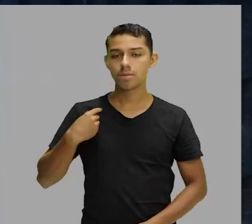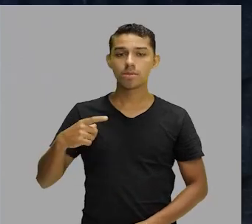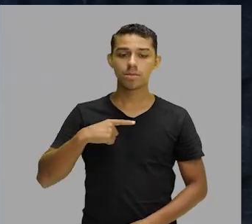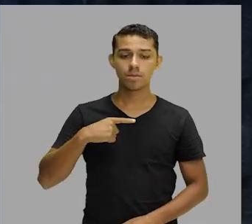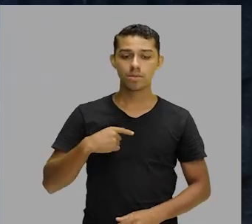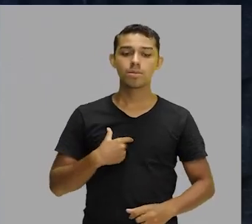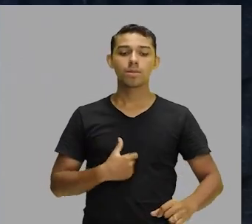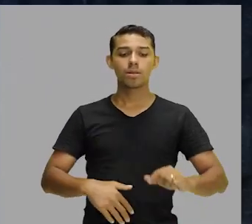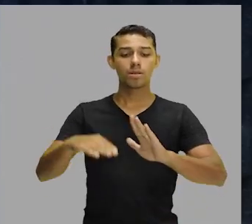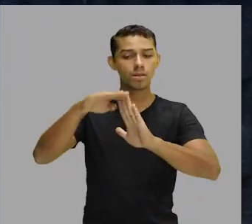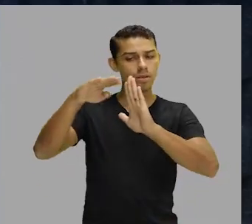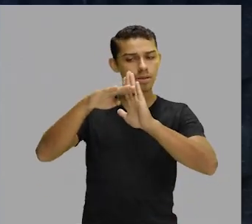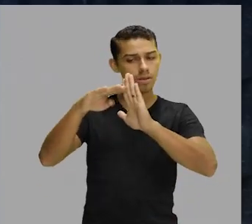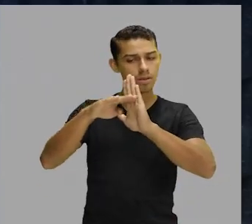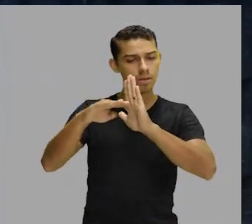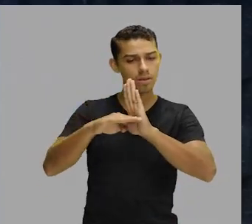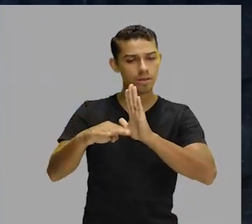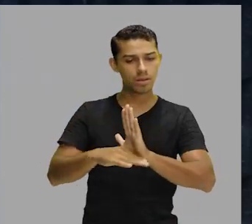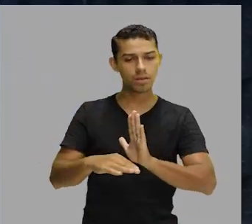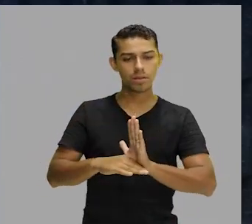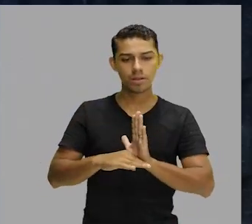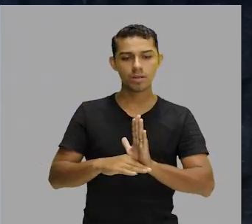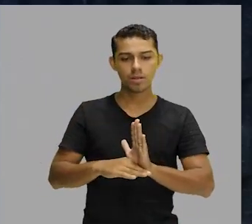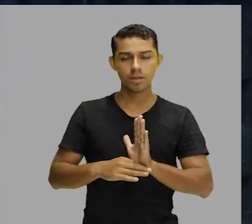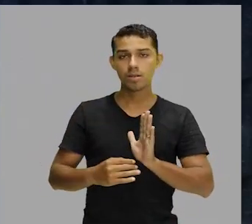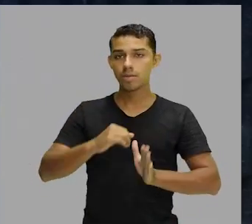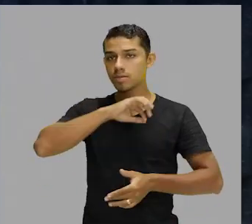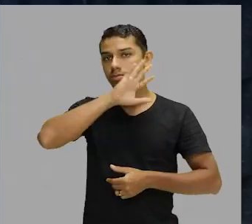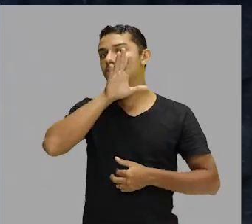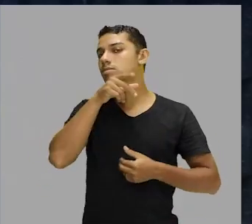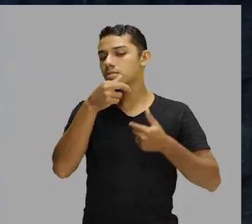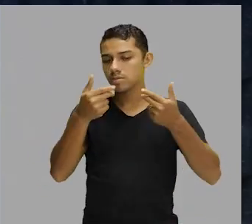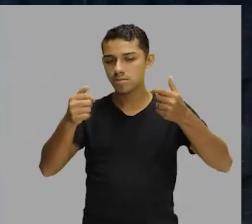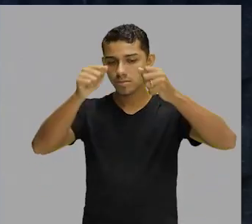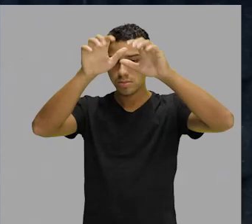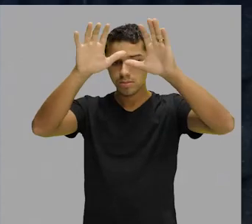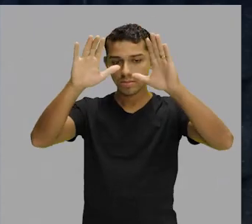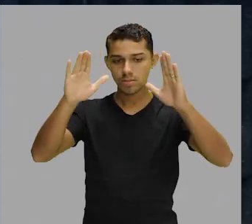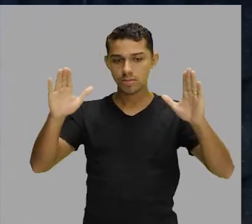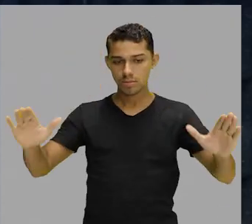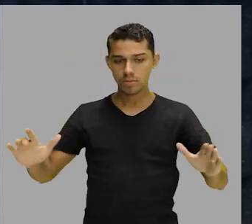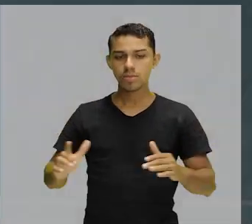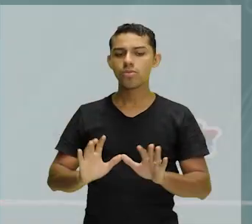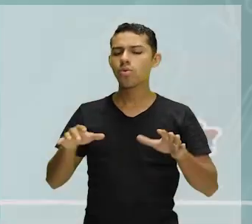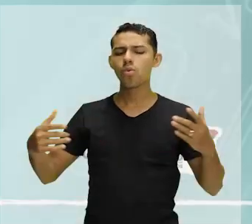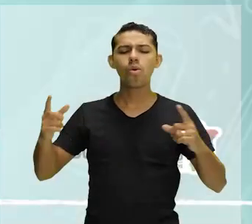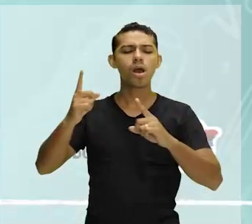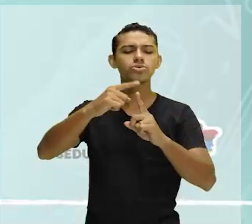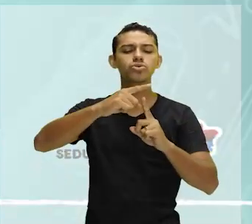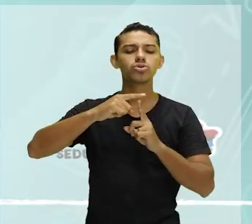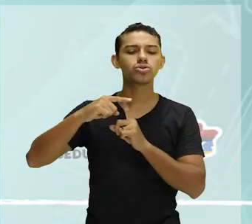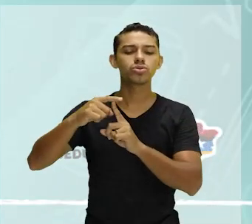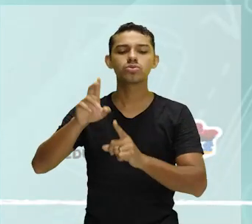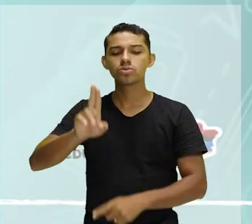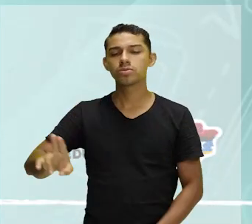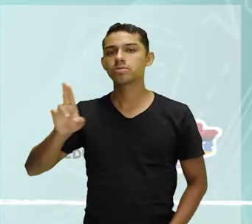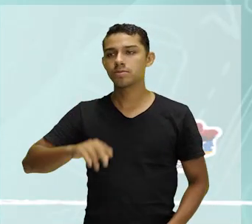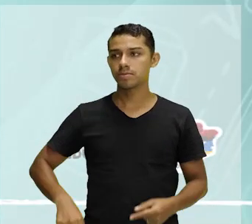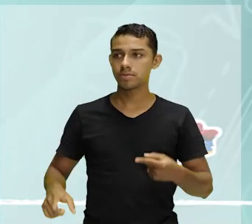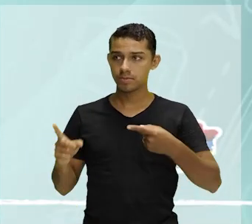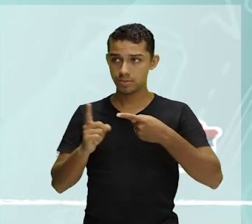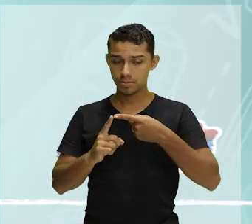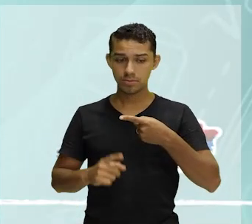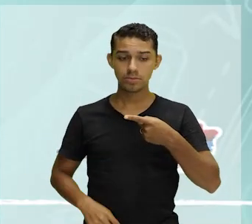níveis tróficos das cadeias. Então, quais são os tipos de pirâmides ecológicas que são usados? Temos